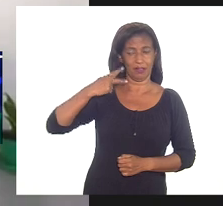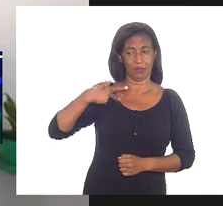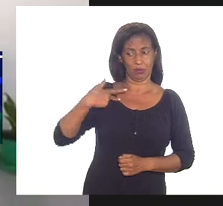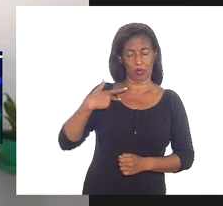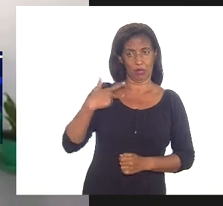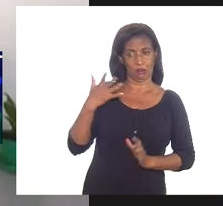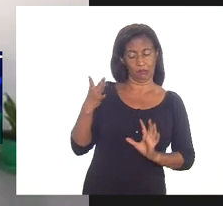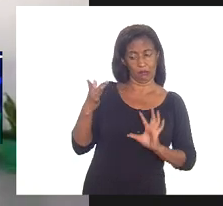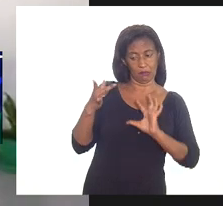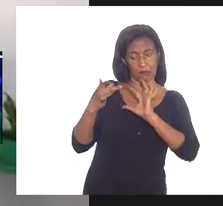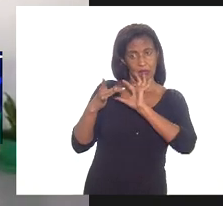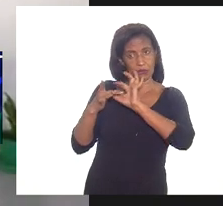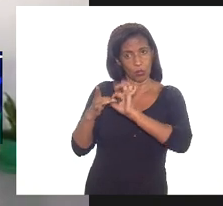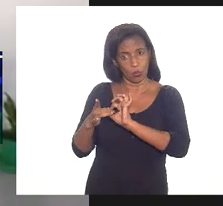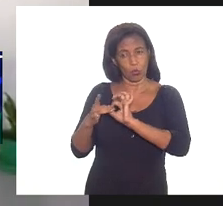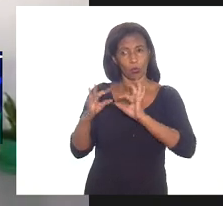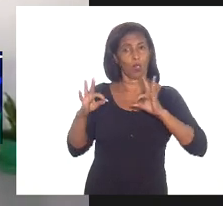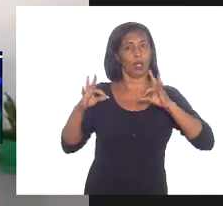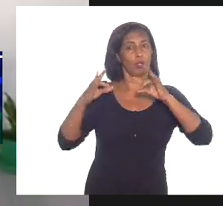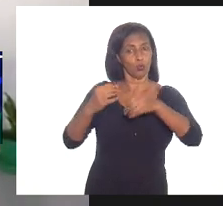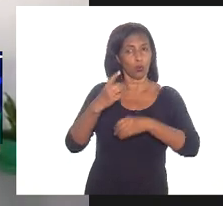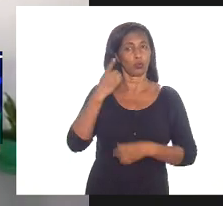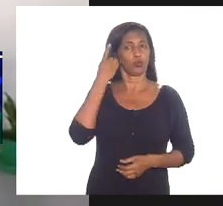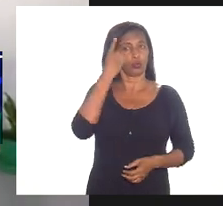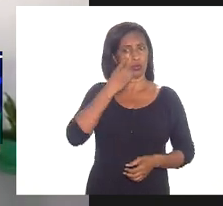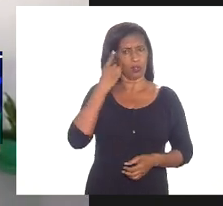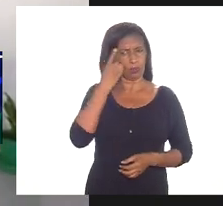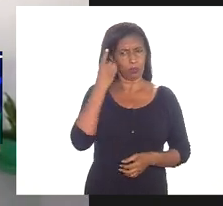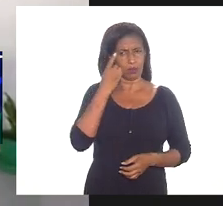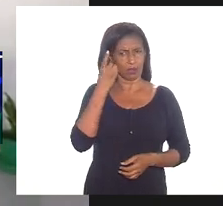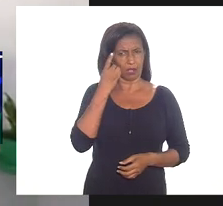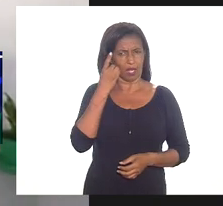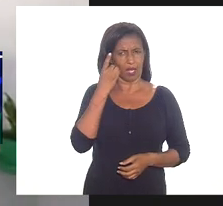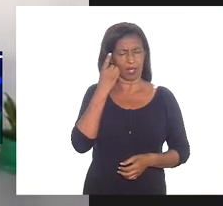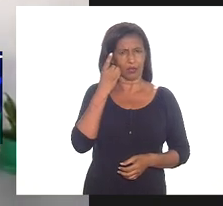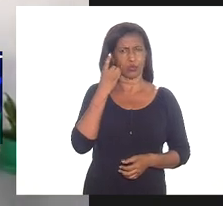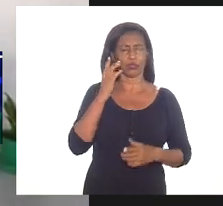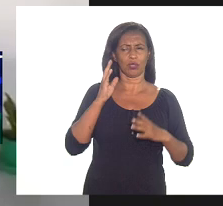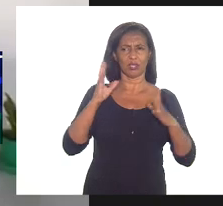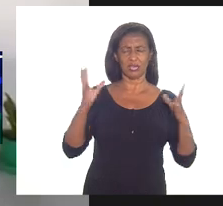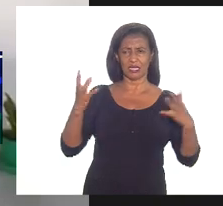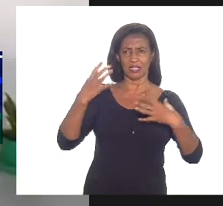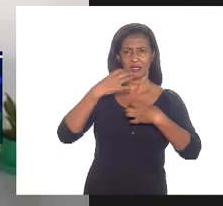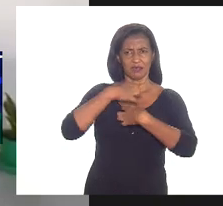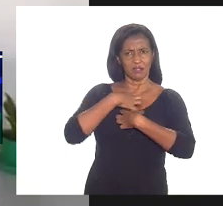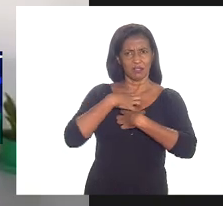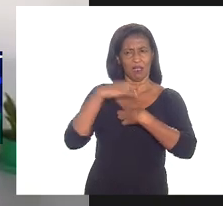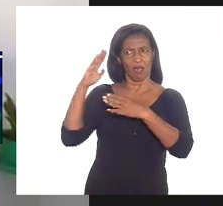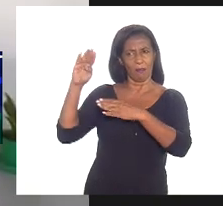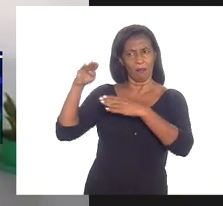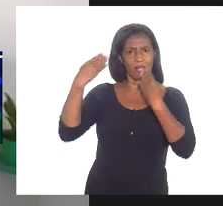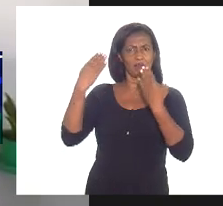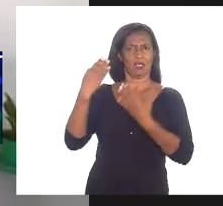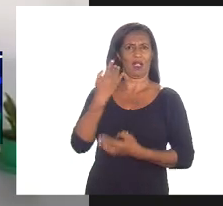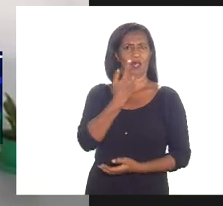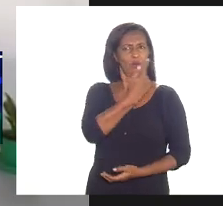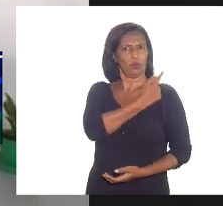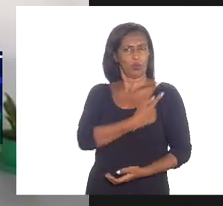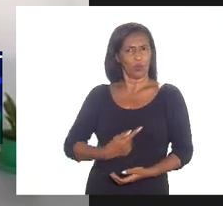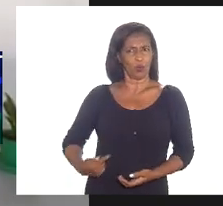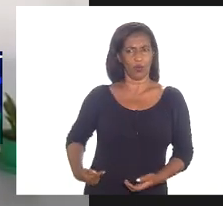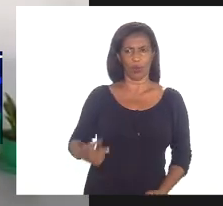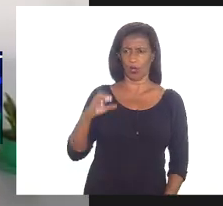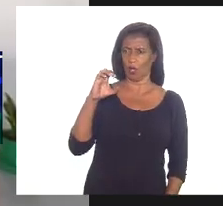solidária todos os detalhes detalhes tipo Ventura vieram a ser ameaçados pelo governo